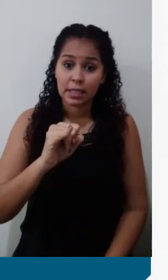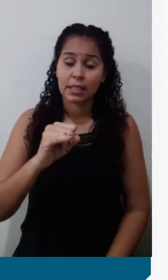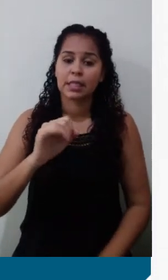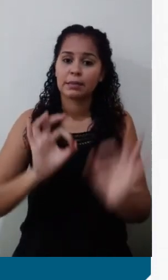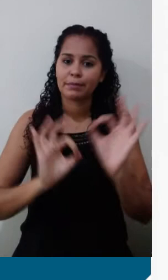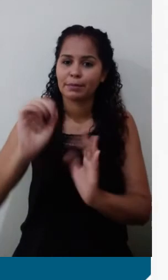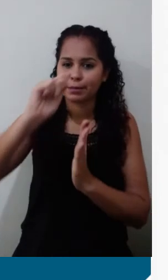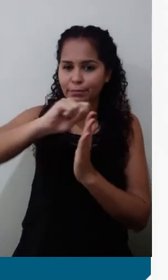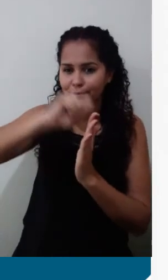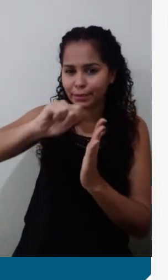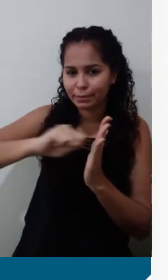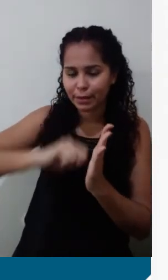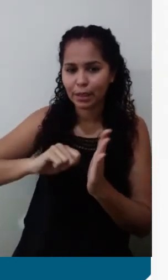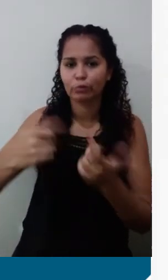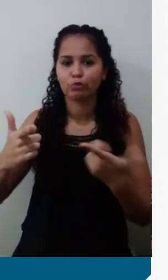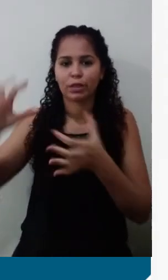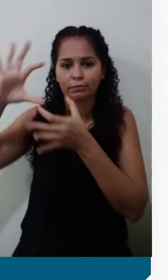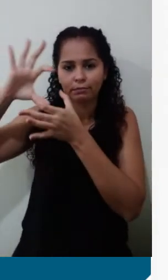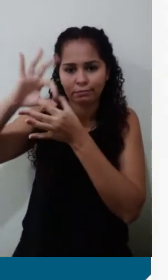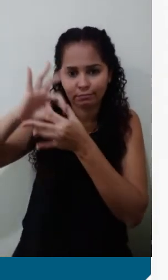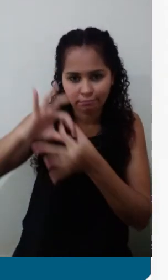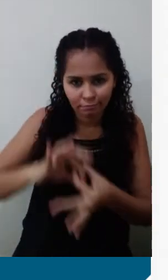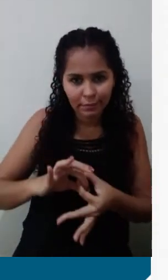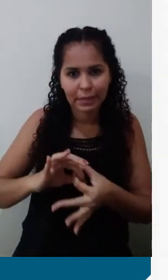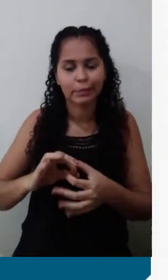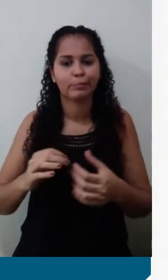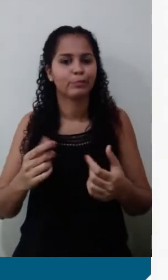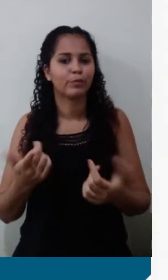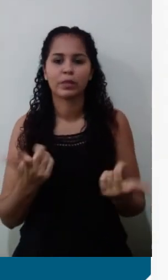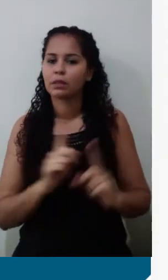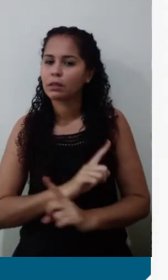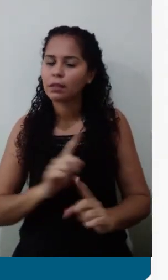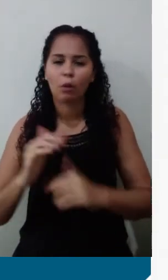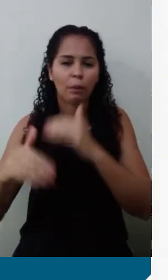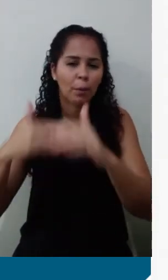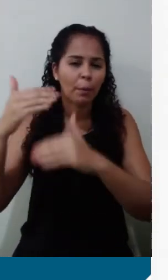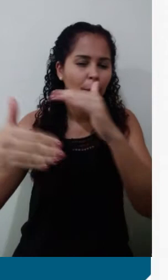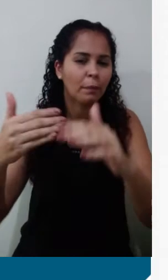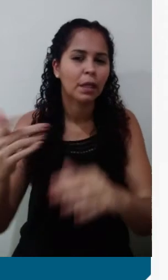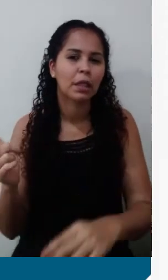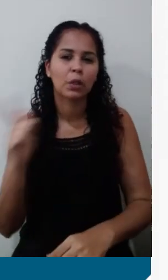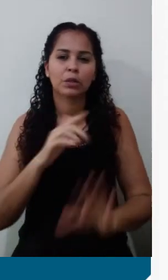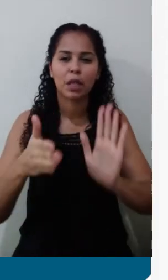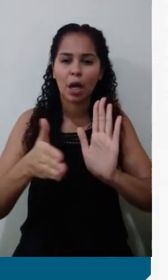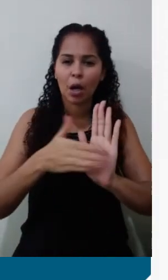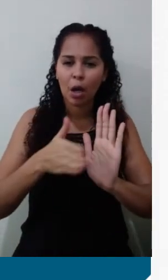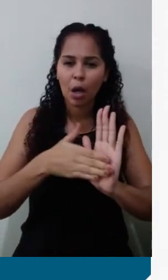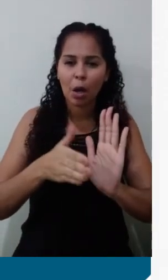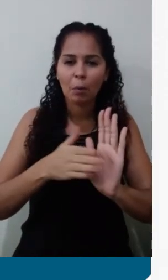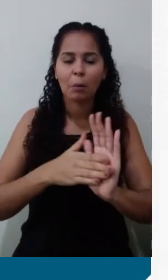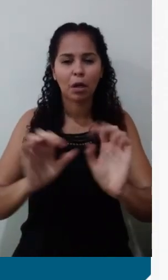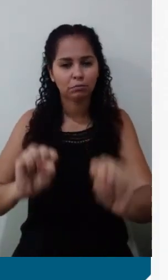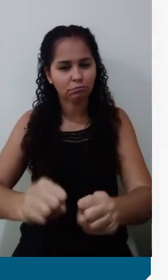argumento que não tenha coerência, que não tenha inter-relação, que não desenvolva a ponto de chegar a uma proposta de